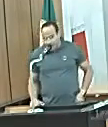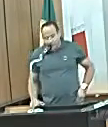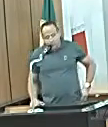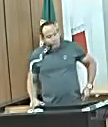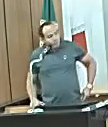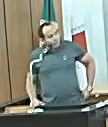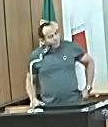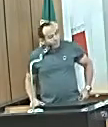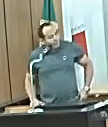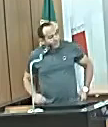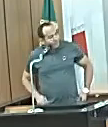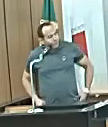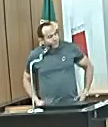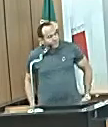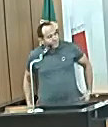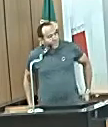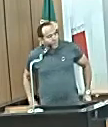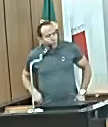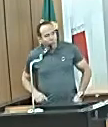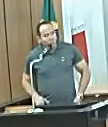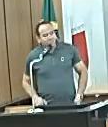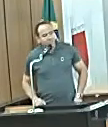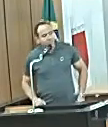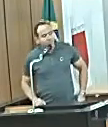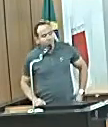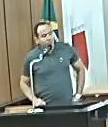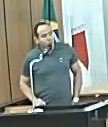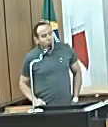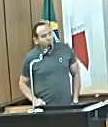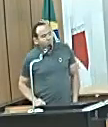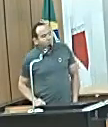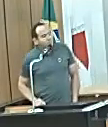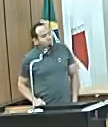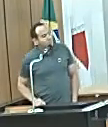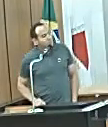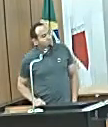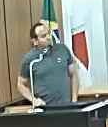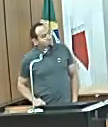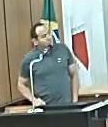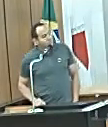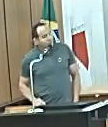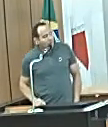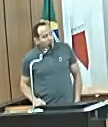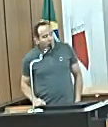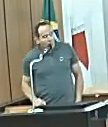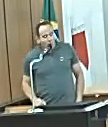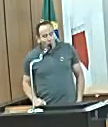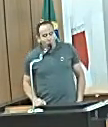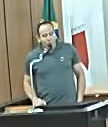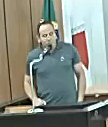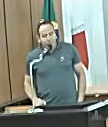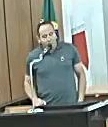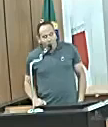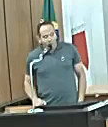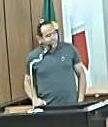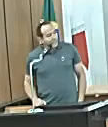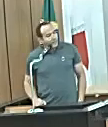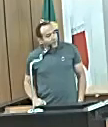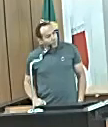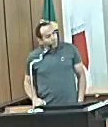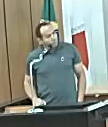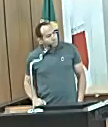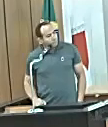esse decreto é foi suscitado um incidente de resolução de demandas repetitivas a qual considerou